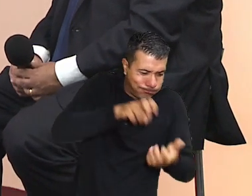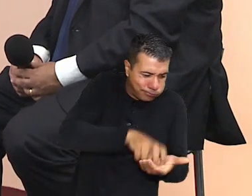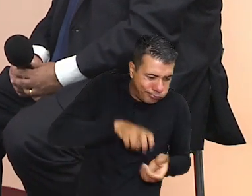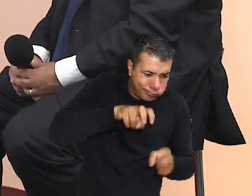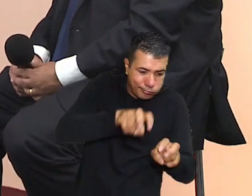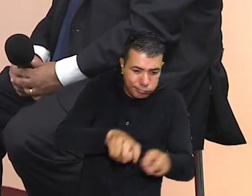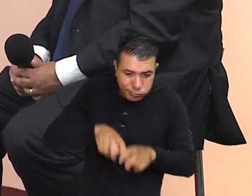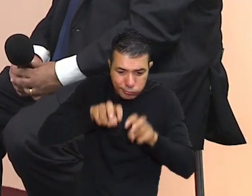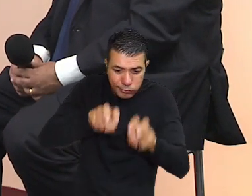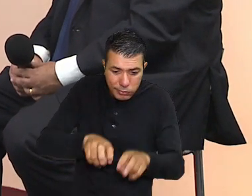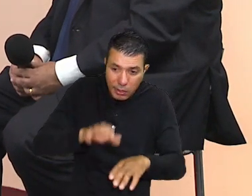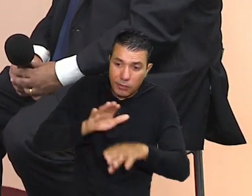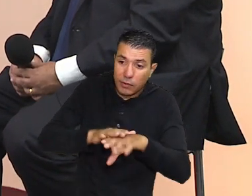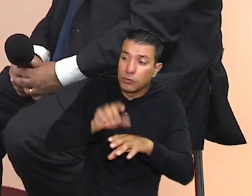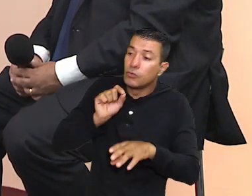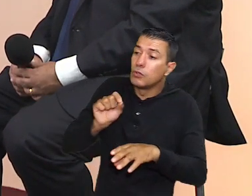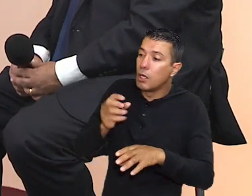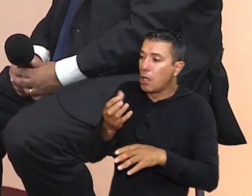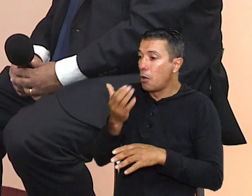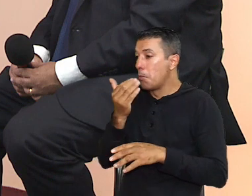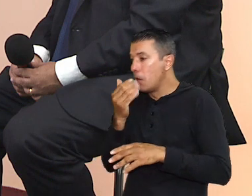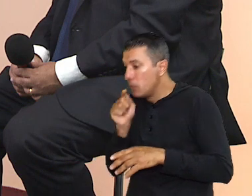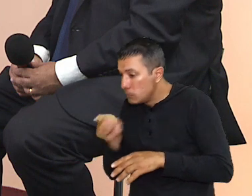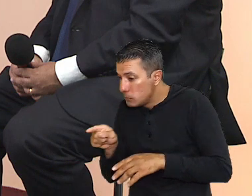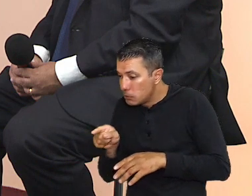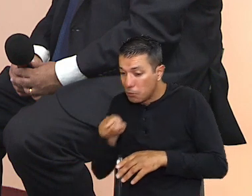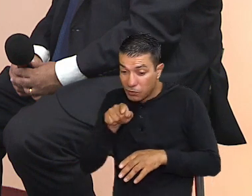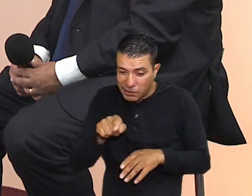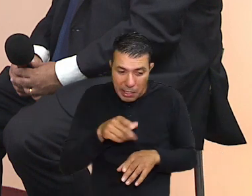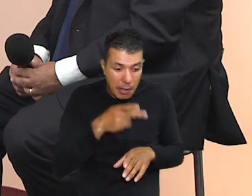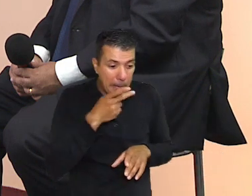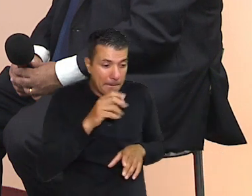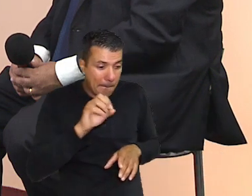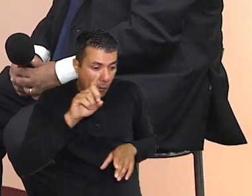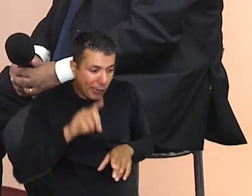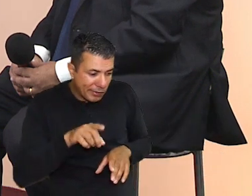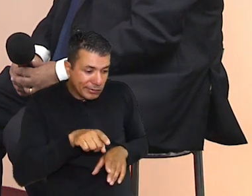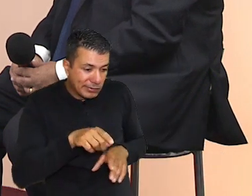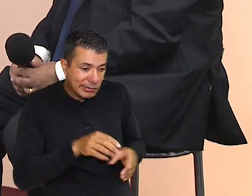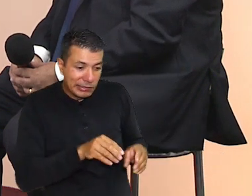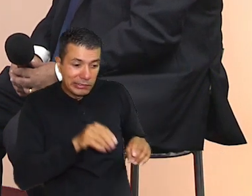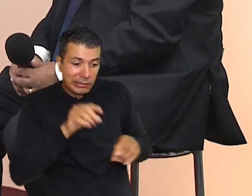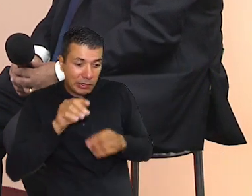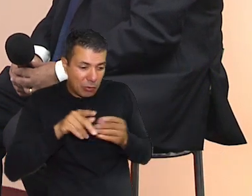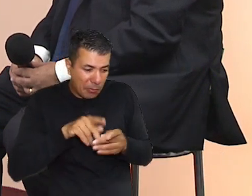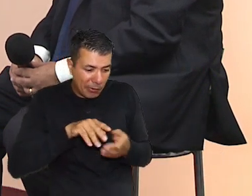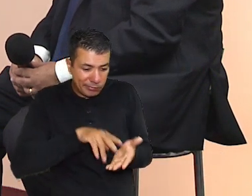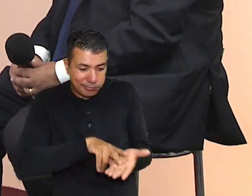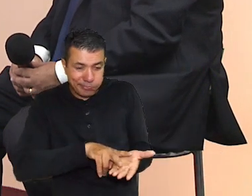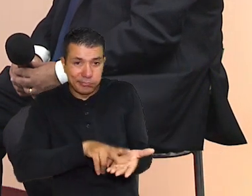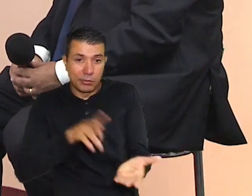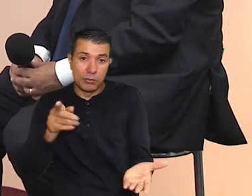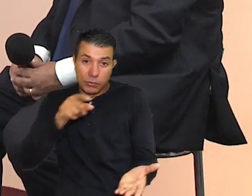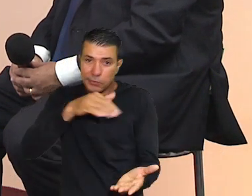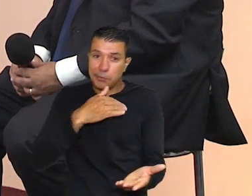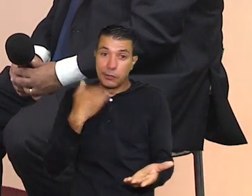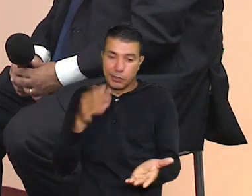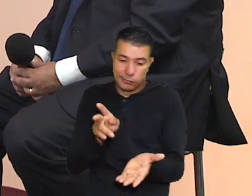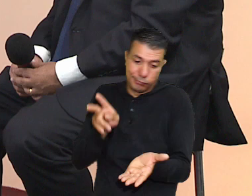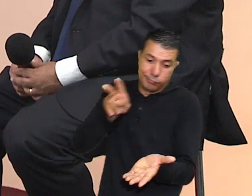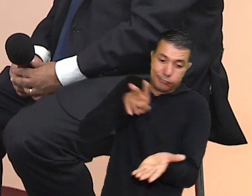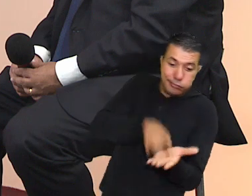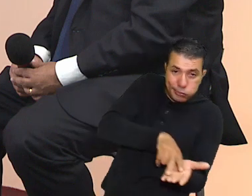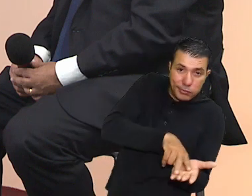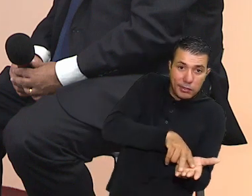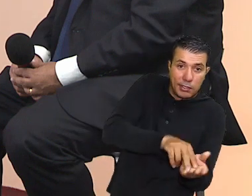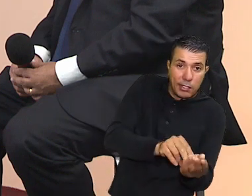pois dela foste formado. Porque tu és pó, e ao pó tornarás. Bom, pastor, respondendo ali